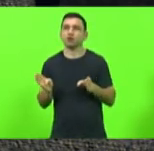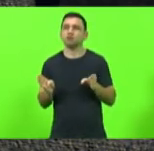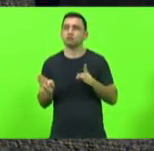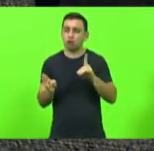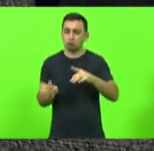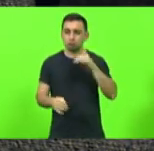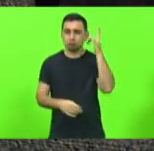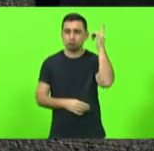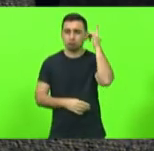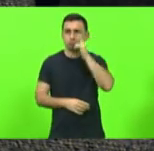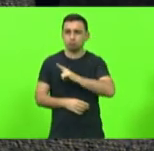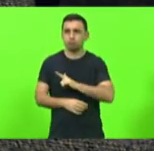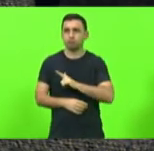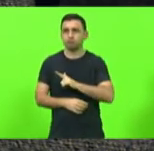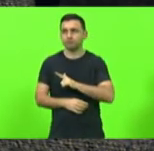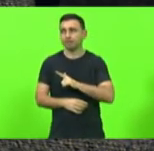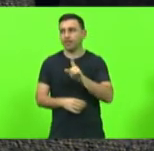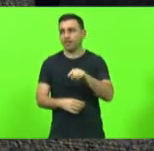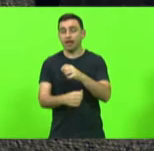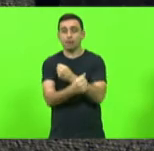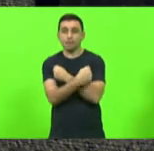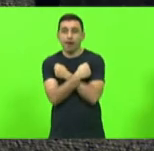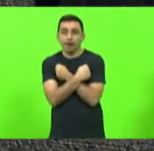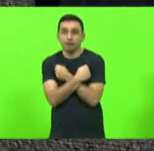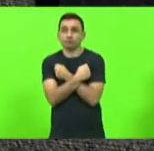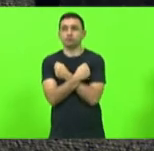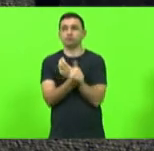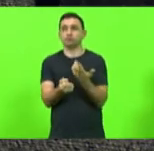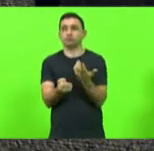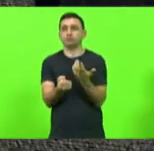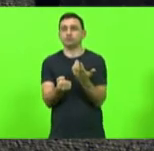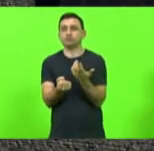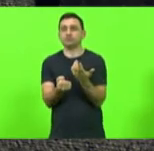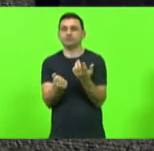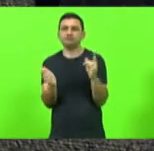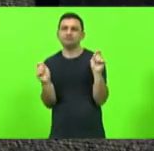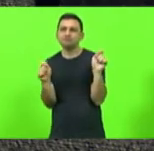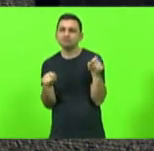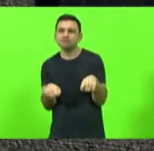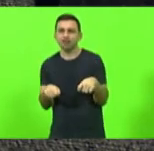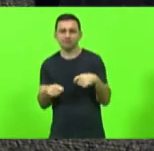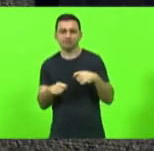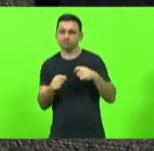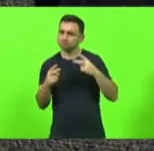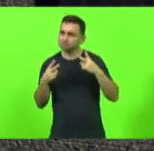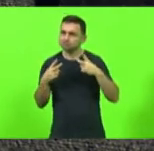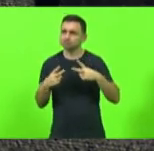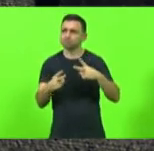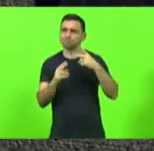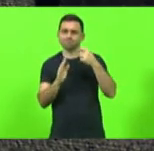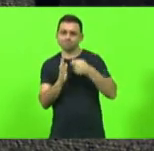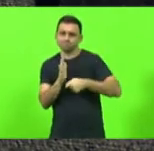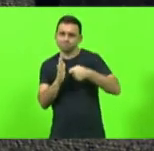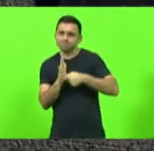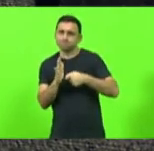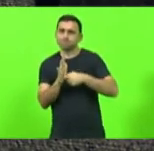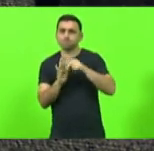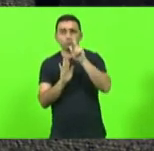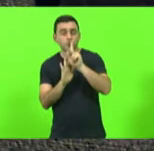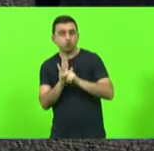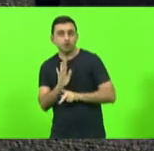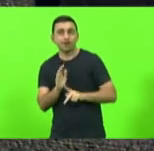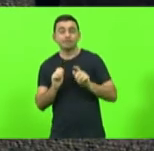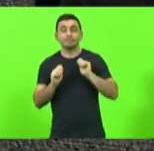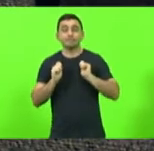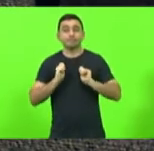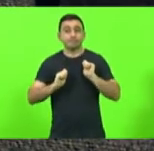conquista, é um abraço, é combustível para a gente seguir na luta desse projeto de esperança que a gente